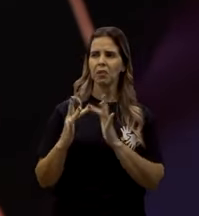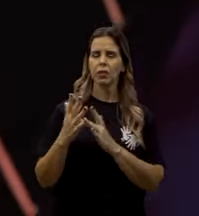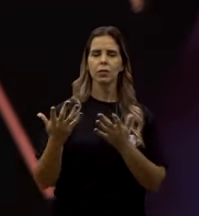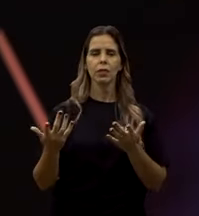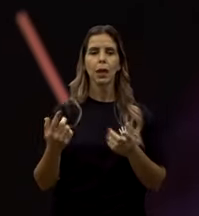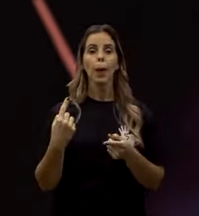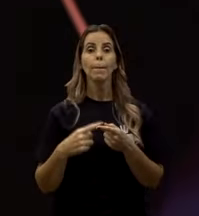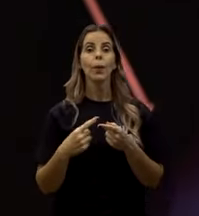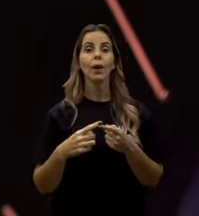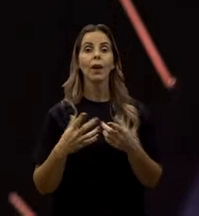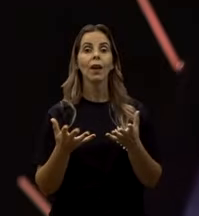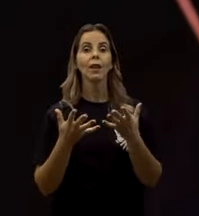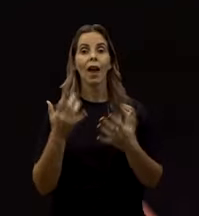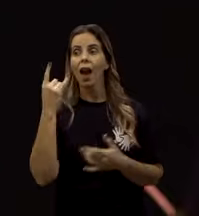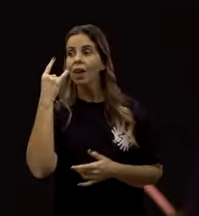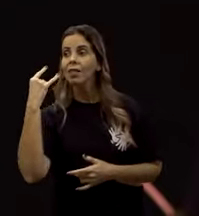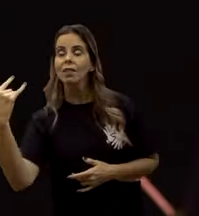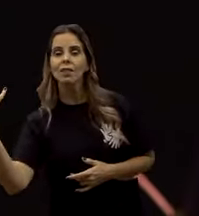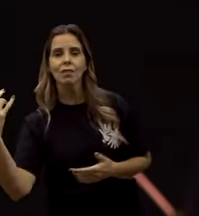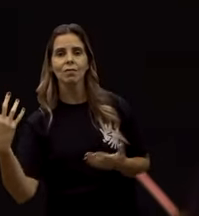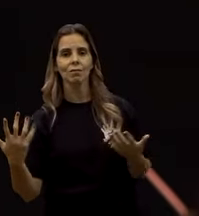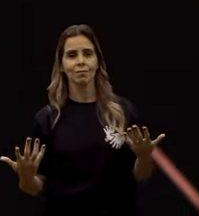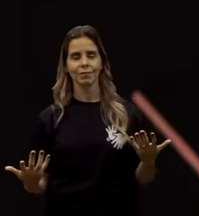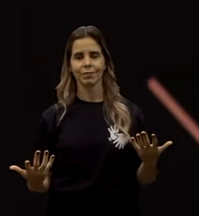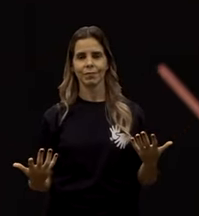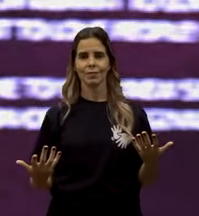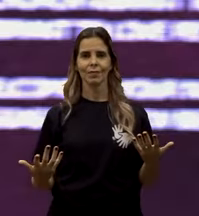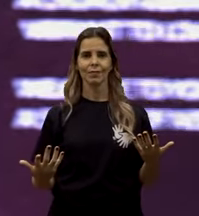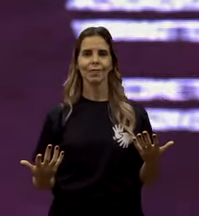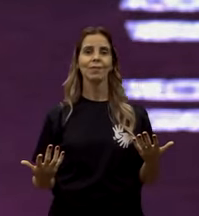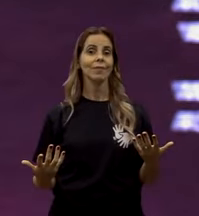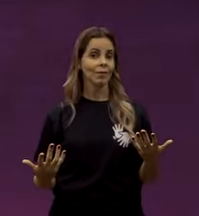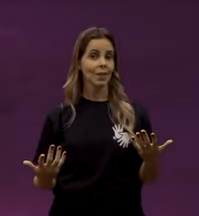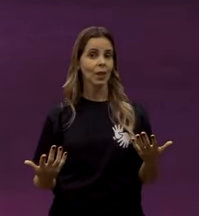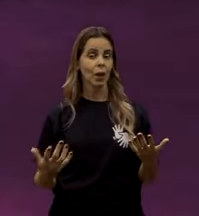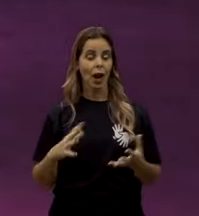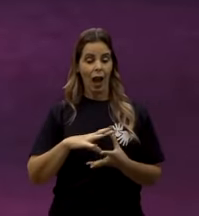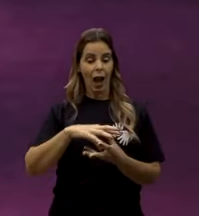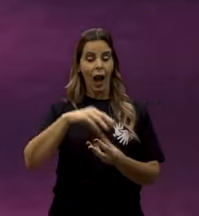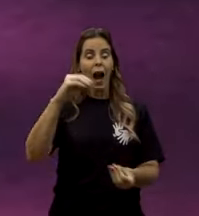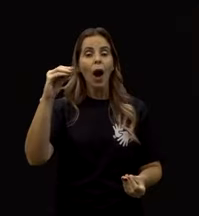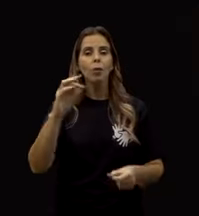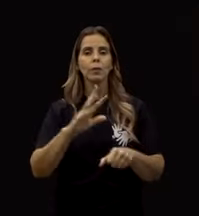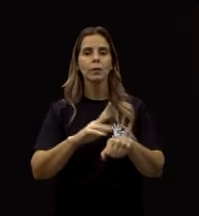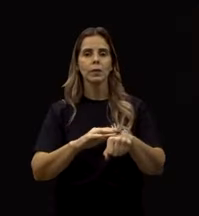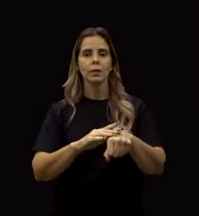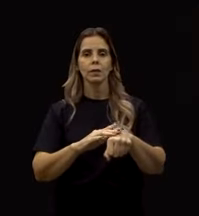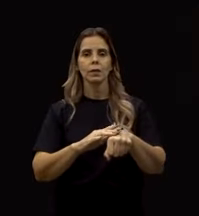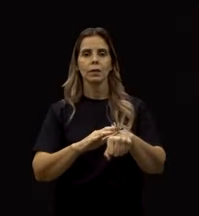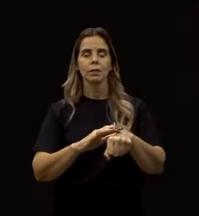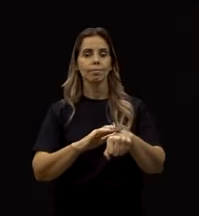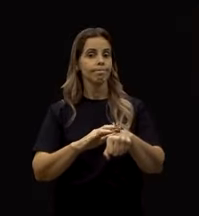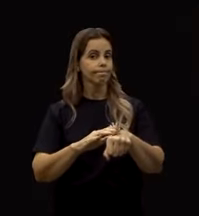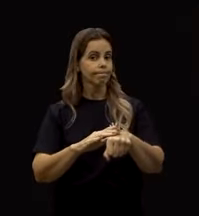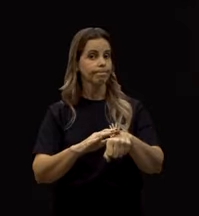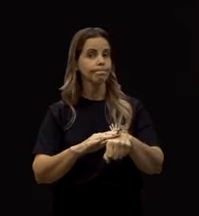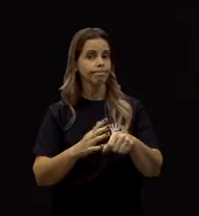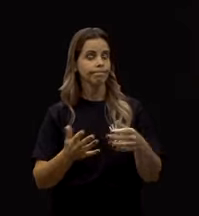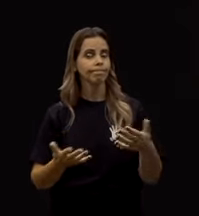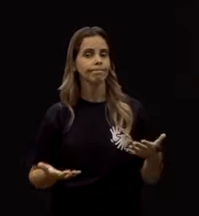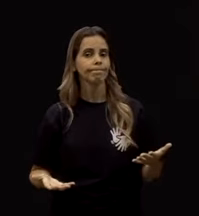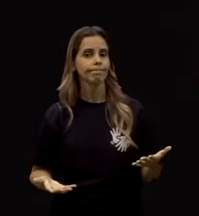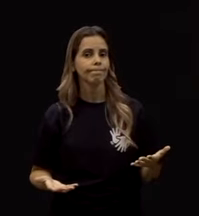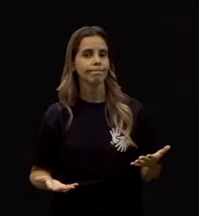olha como é que a nossa alma é doente e daí você olharam para você irmão ó o silêncio ó e daí se